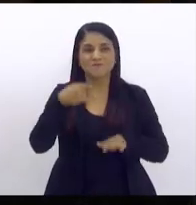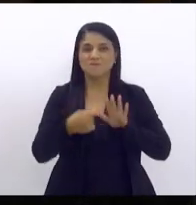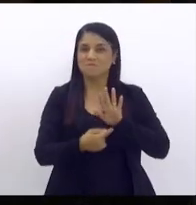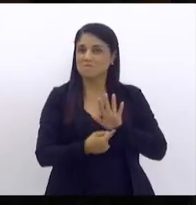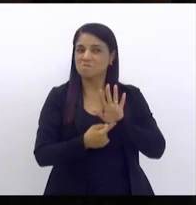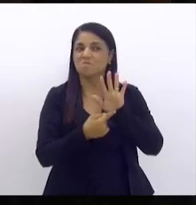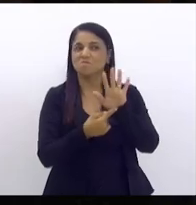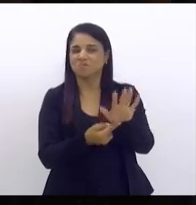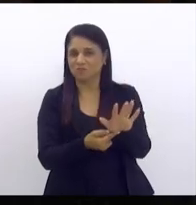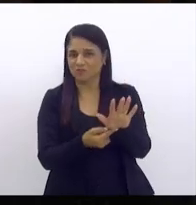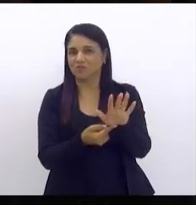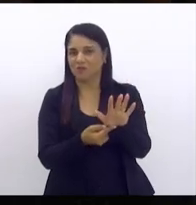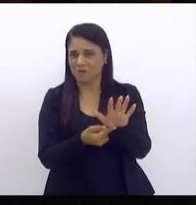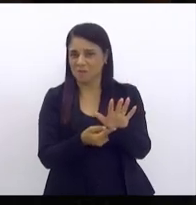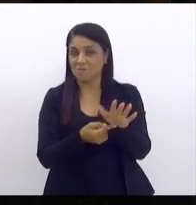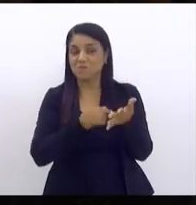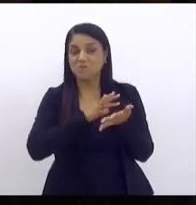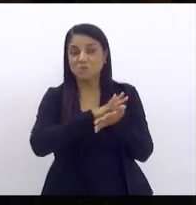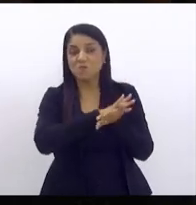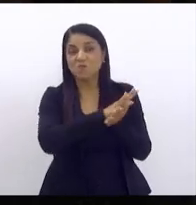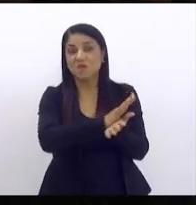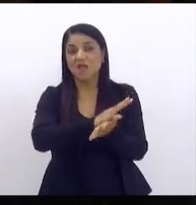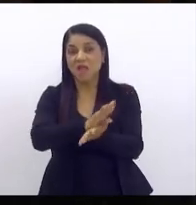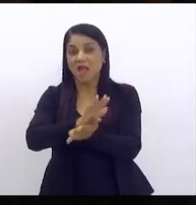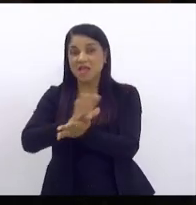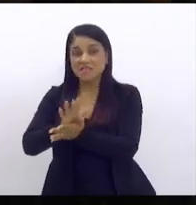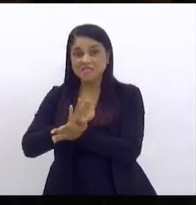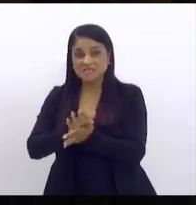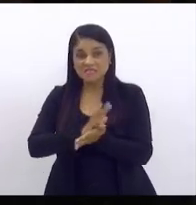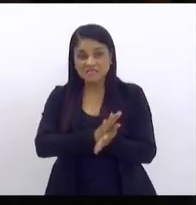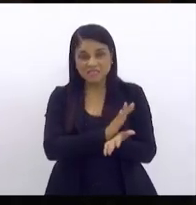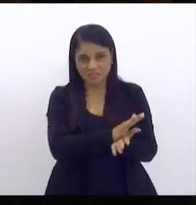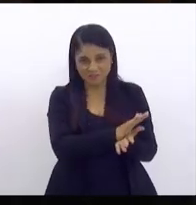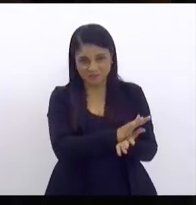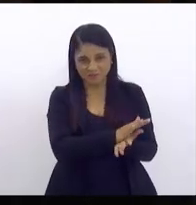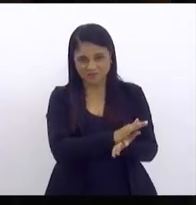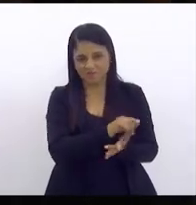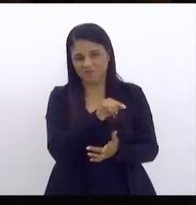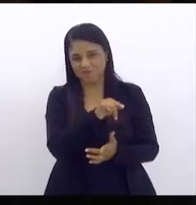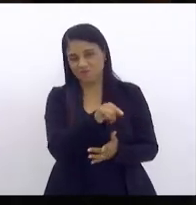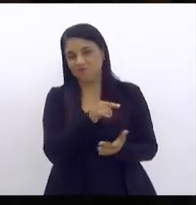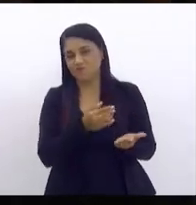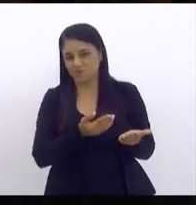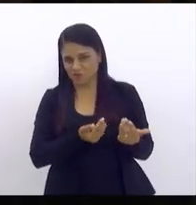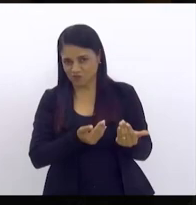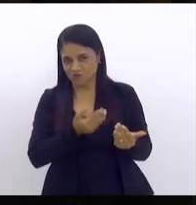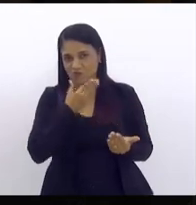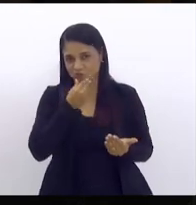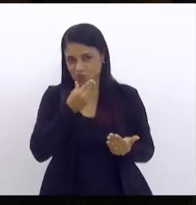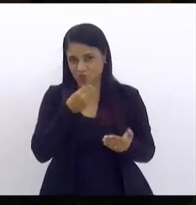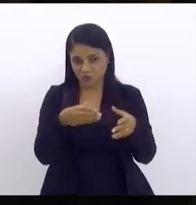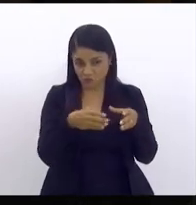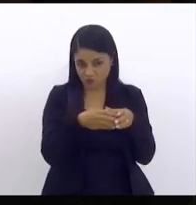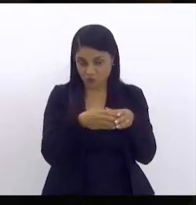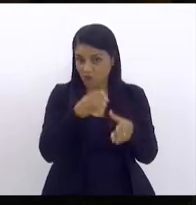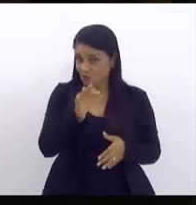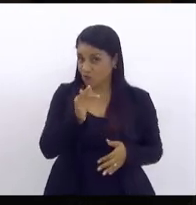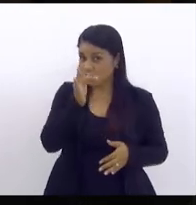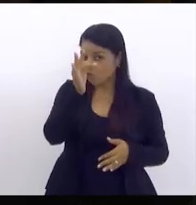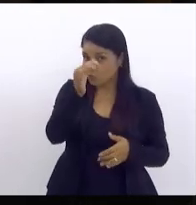também o cunho racista pelo qual esses jovens futuros, que seriam